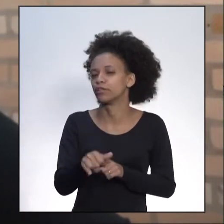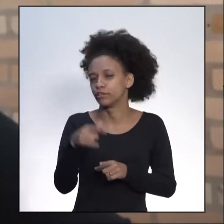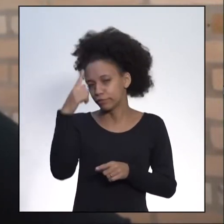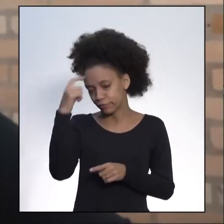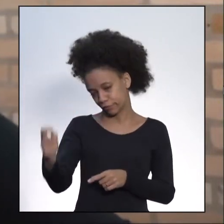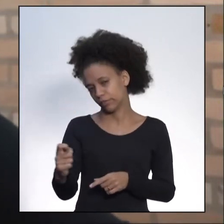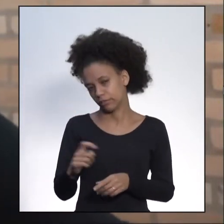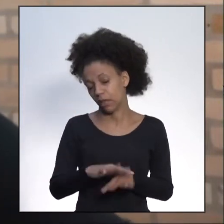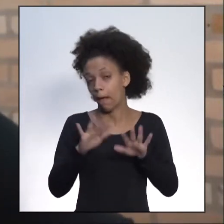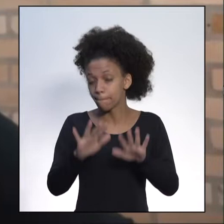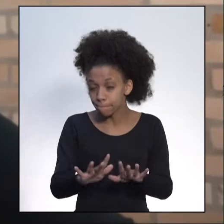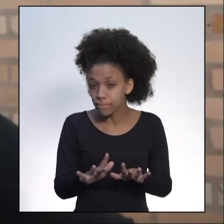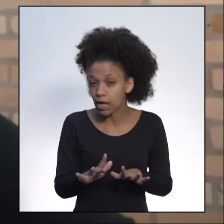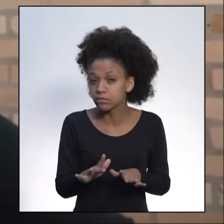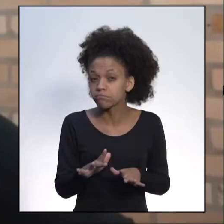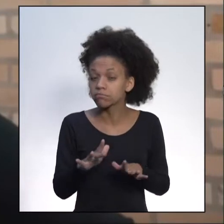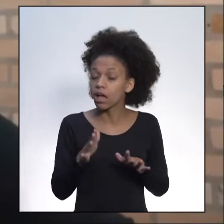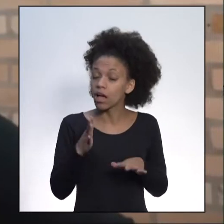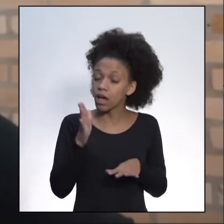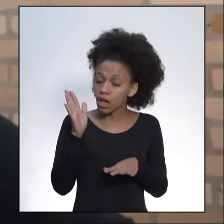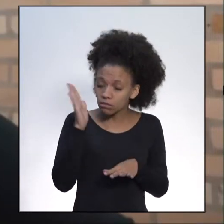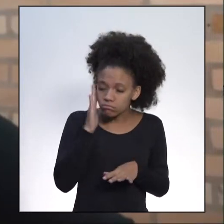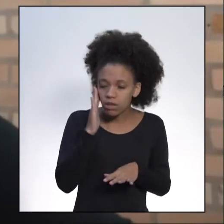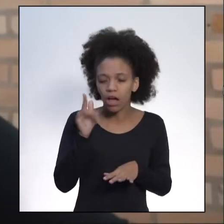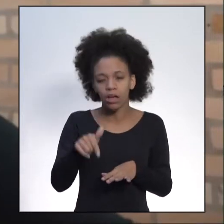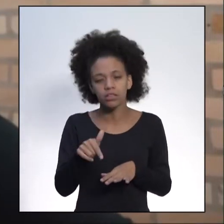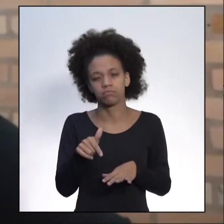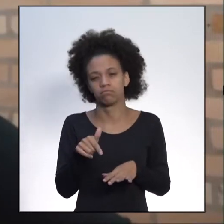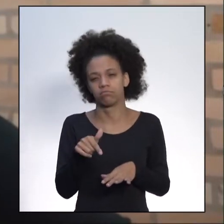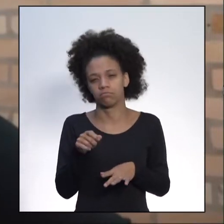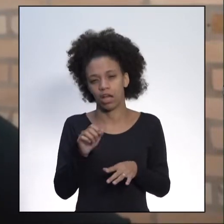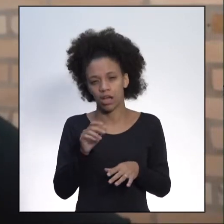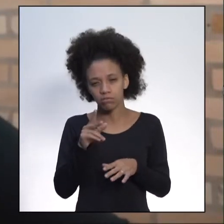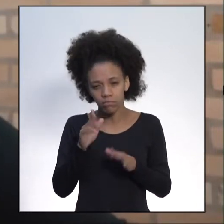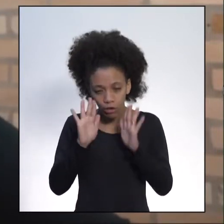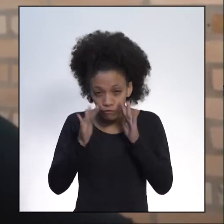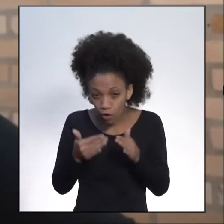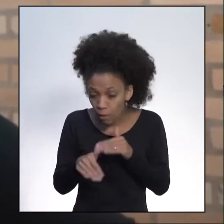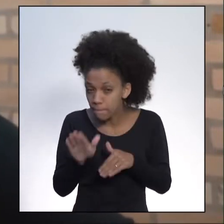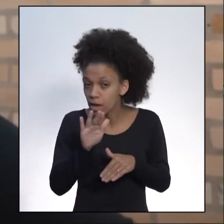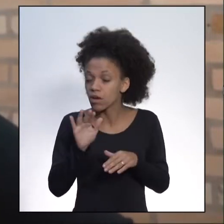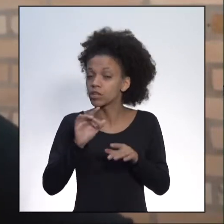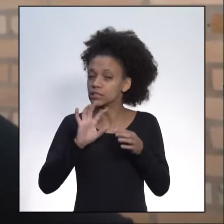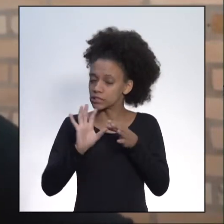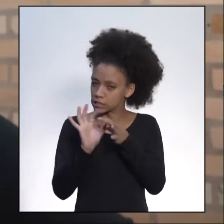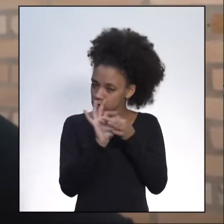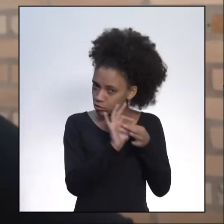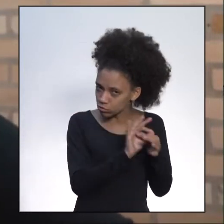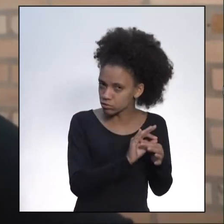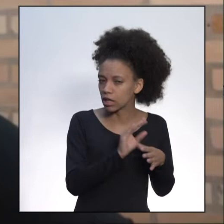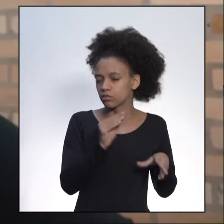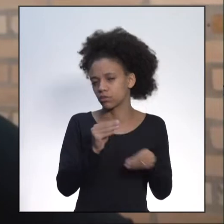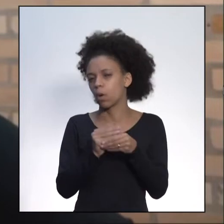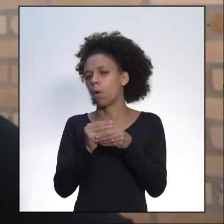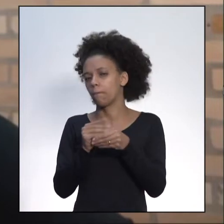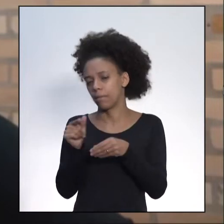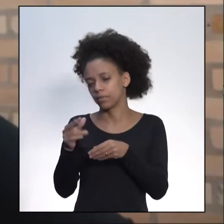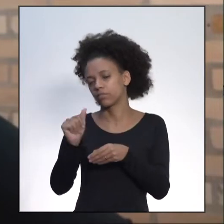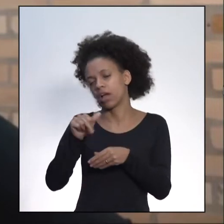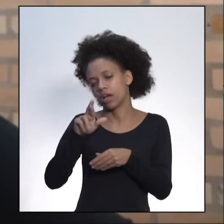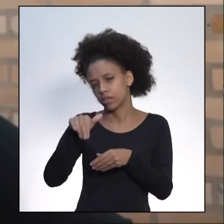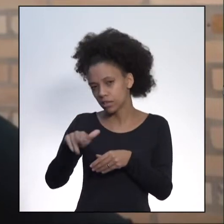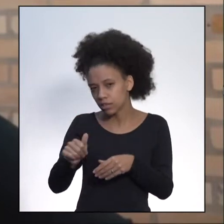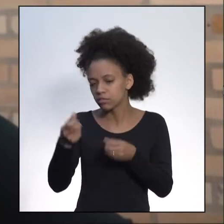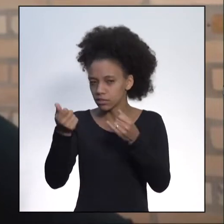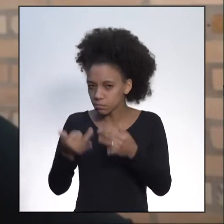violência de bullying, mas eu acho que aqui o enfoque maior, pelo menos nesse contexto que eu compreendi que a Ariana tenha colocado,